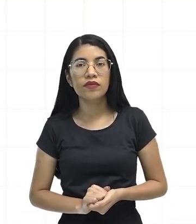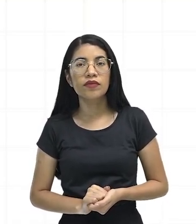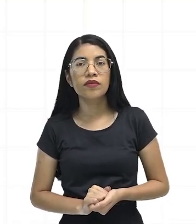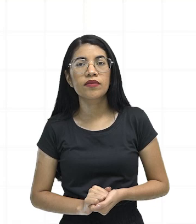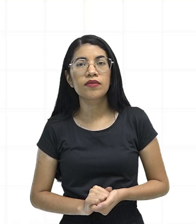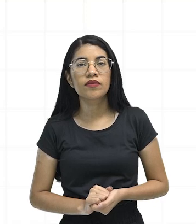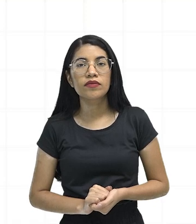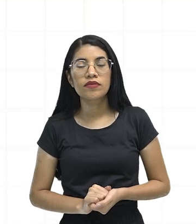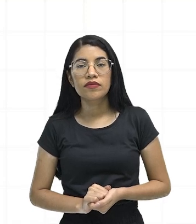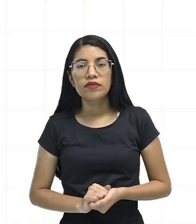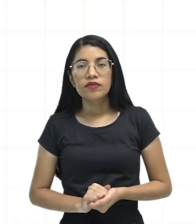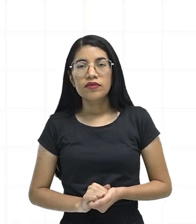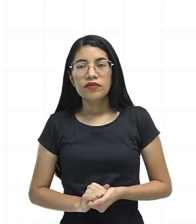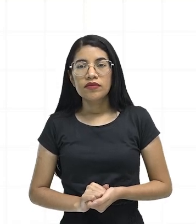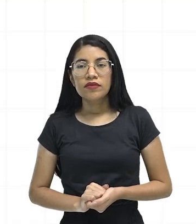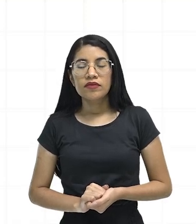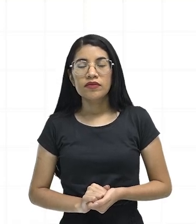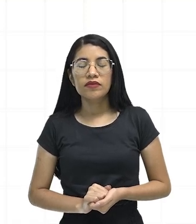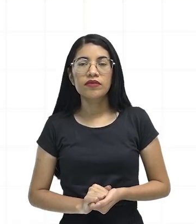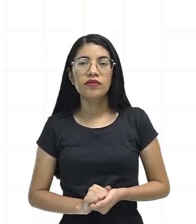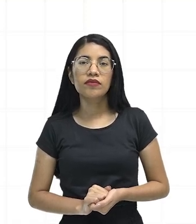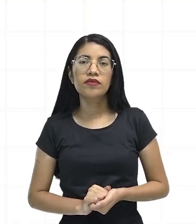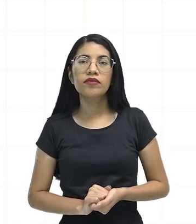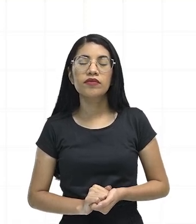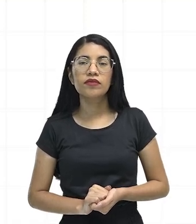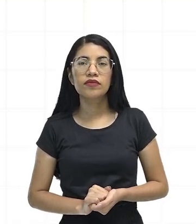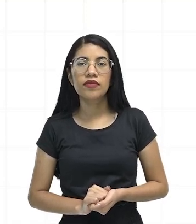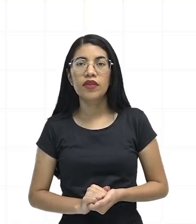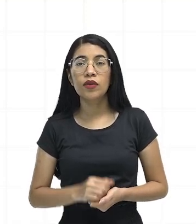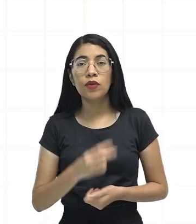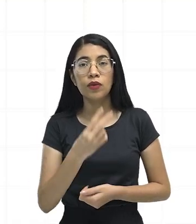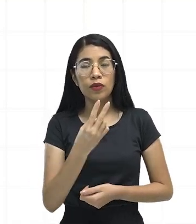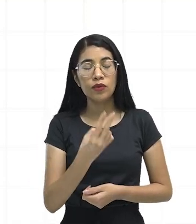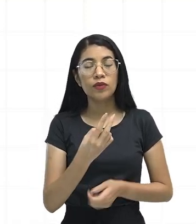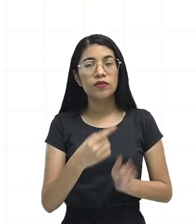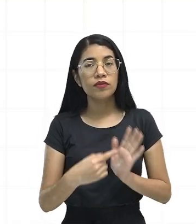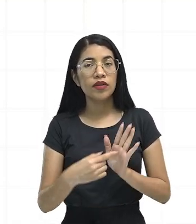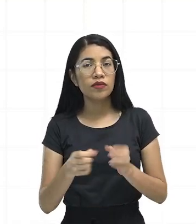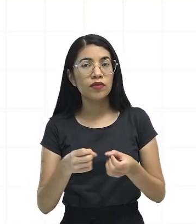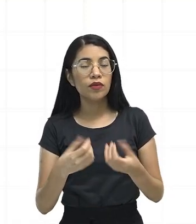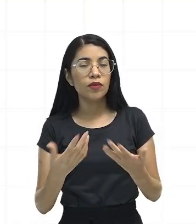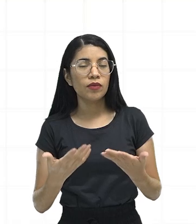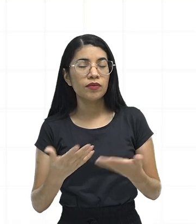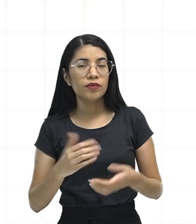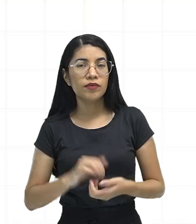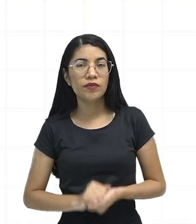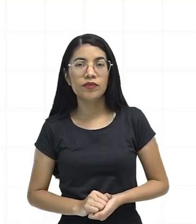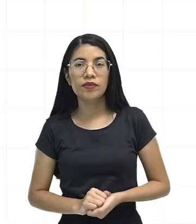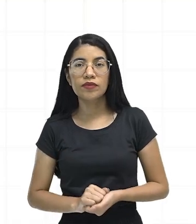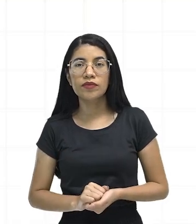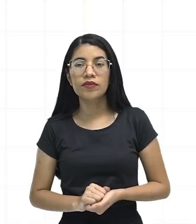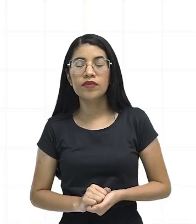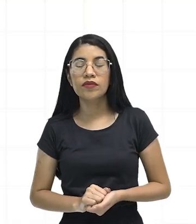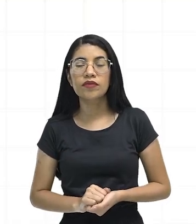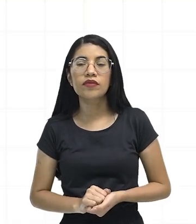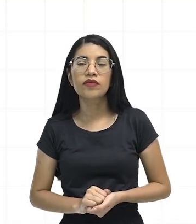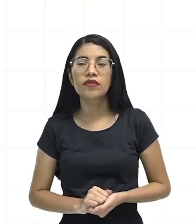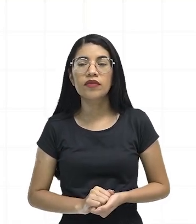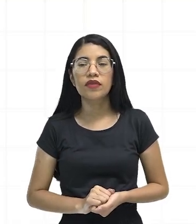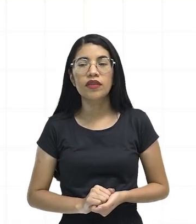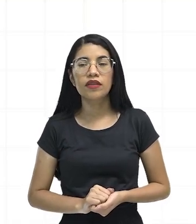vezes, tá? O 1 apareceu 9 vezes. O 2, 1,